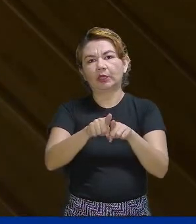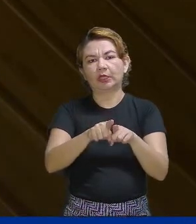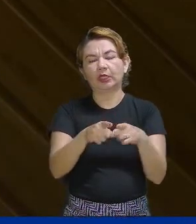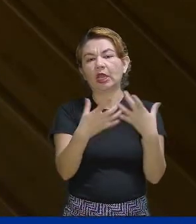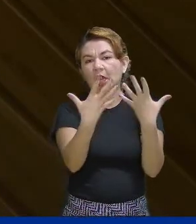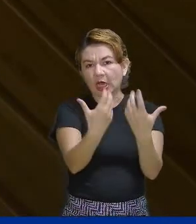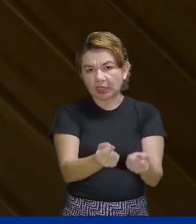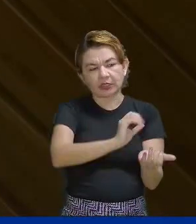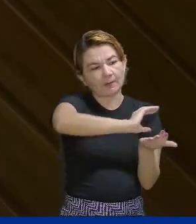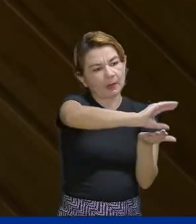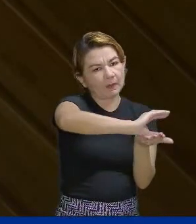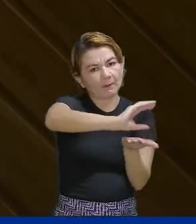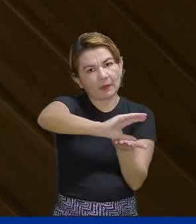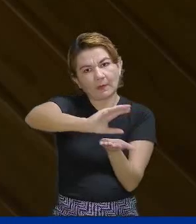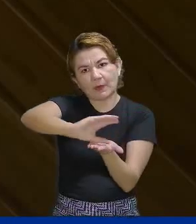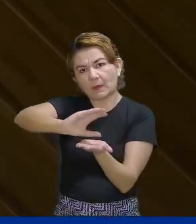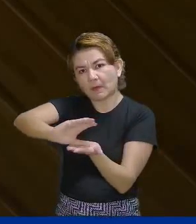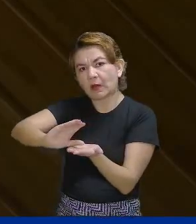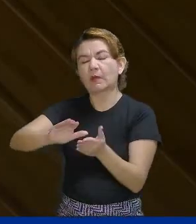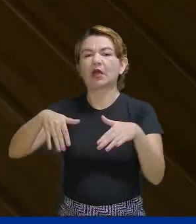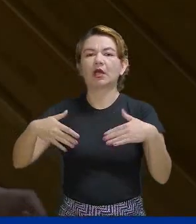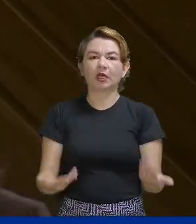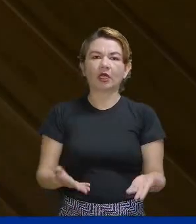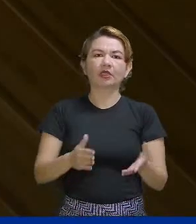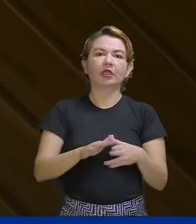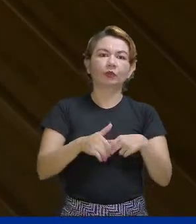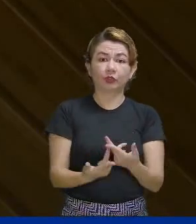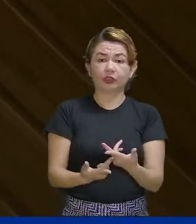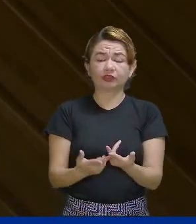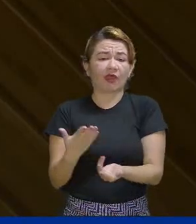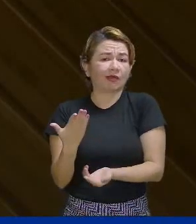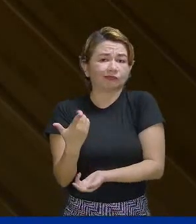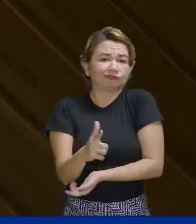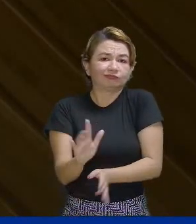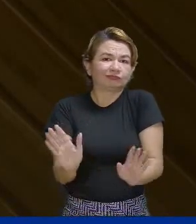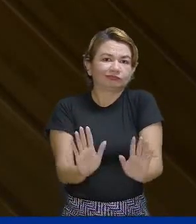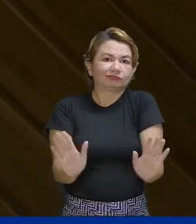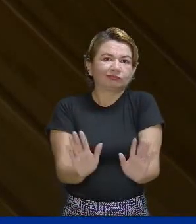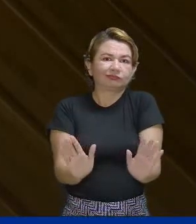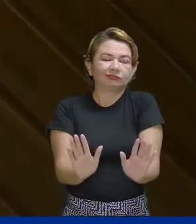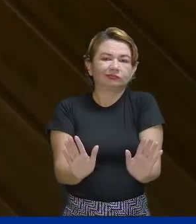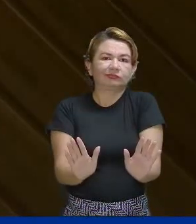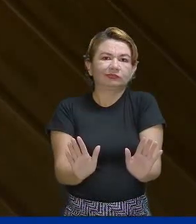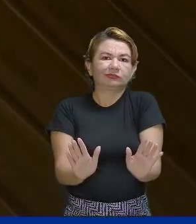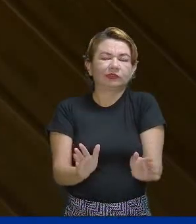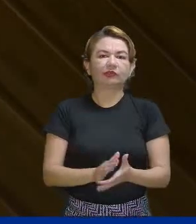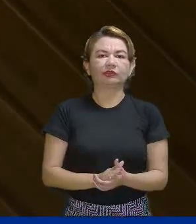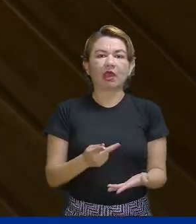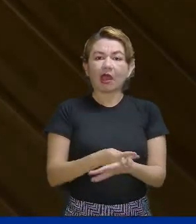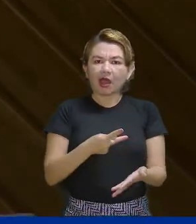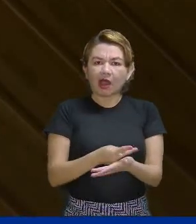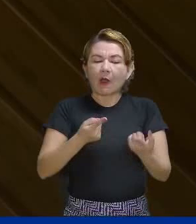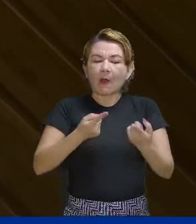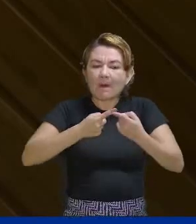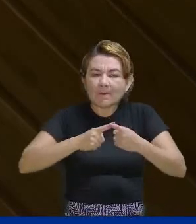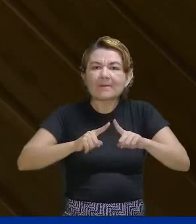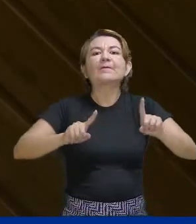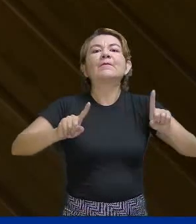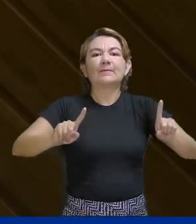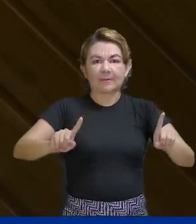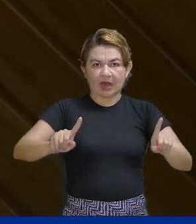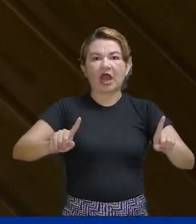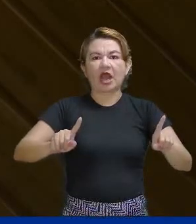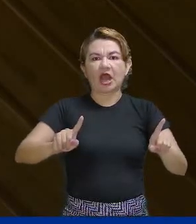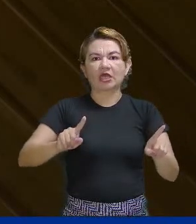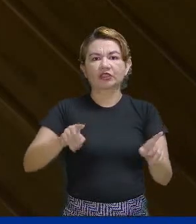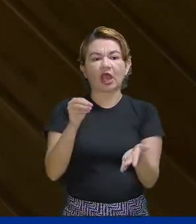esses repasses. Então, Excelência, considerando que não existiu o dolo, mas sim a falta de